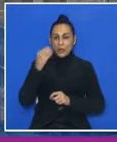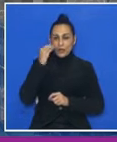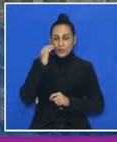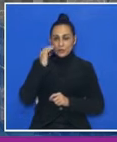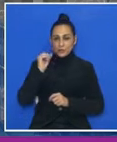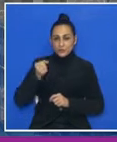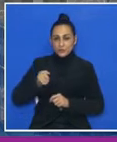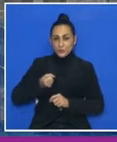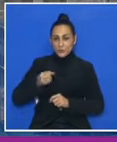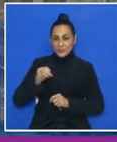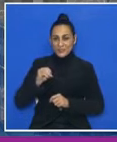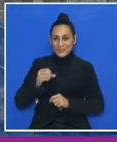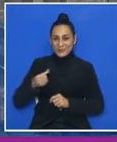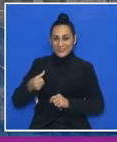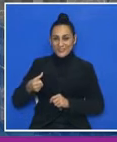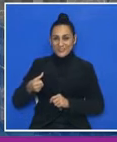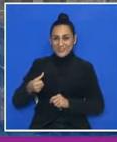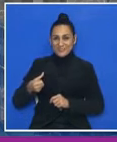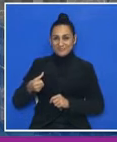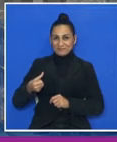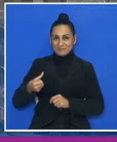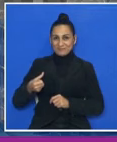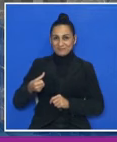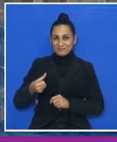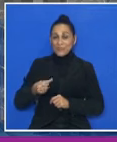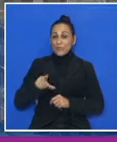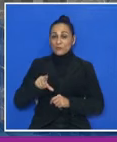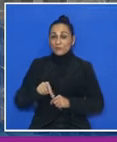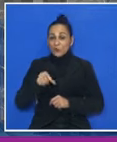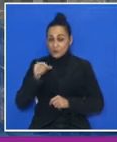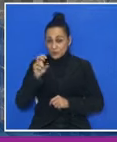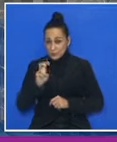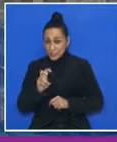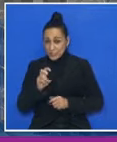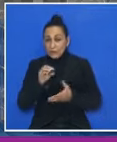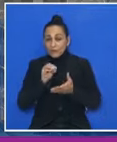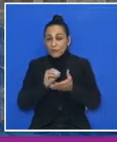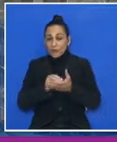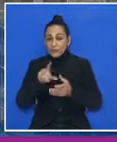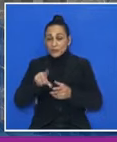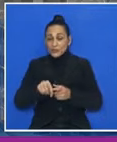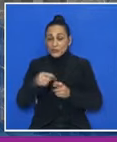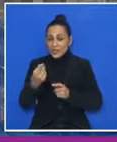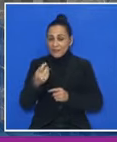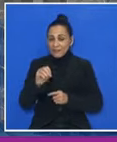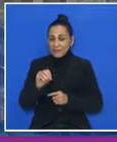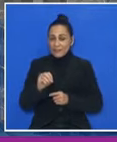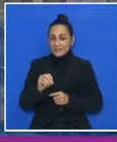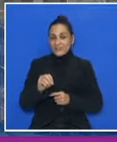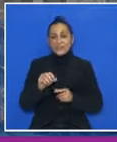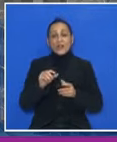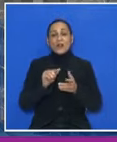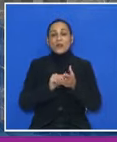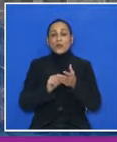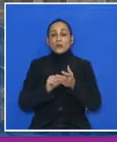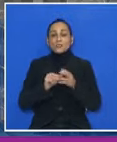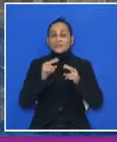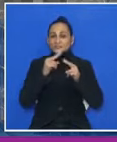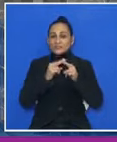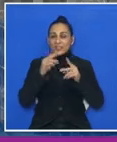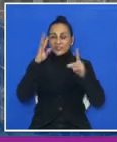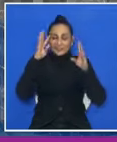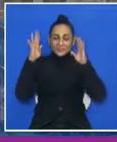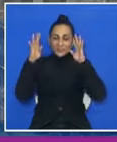06. Rosa, 06. Foram sorteados 5 números, faltam 10. Loterias Caixa, já